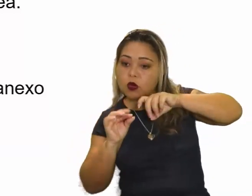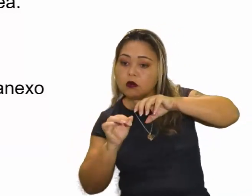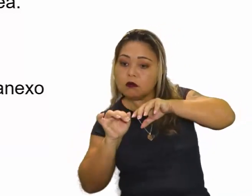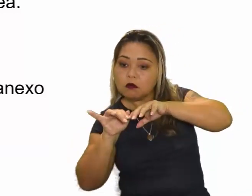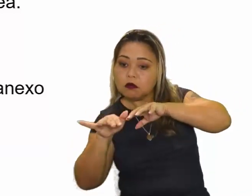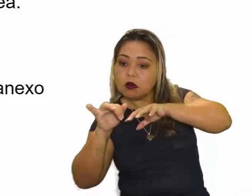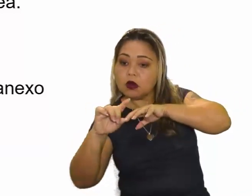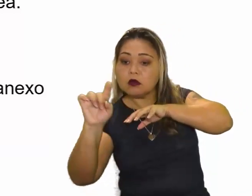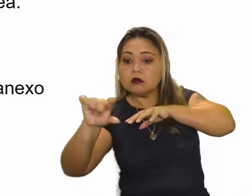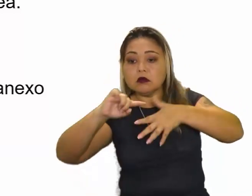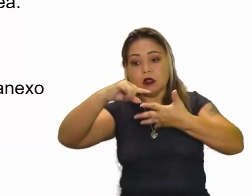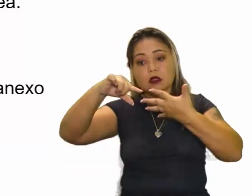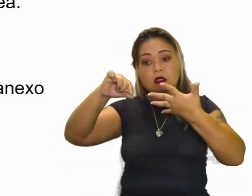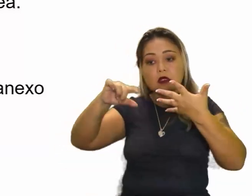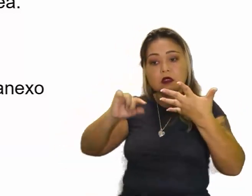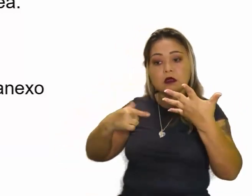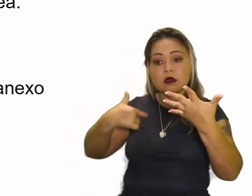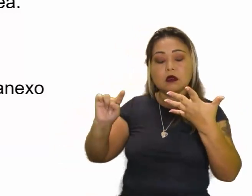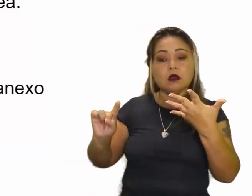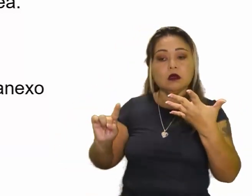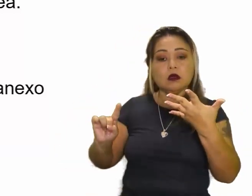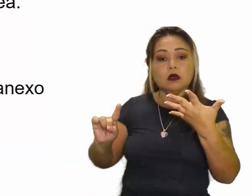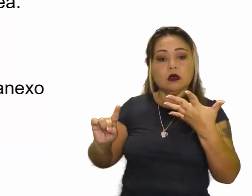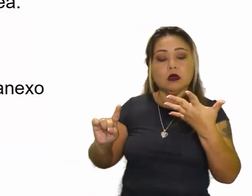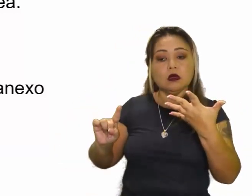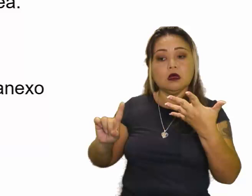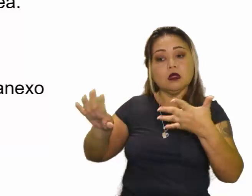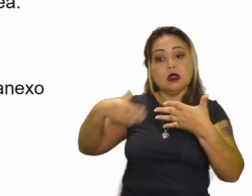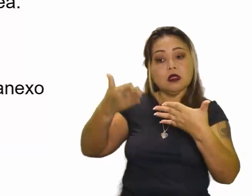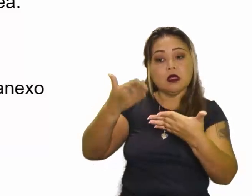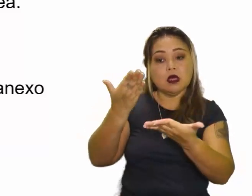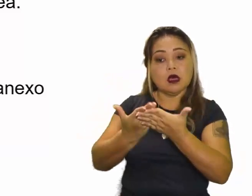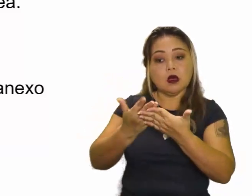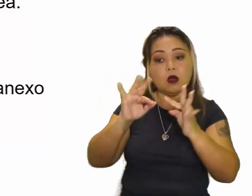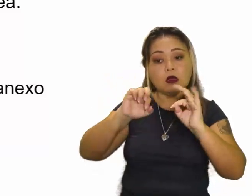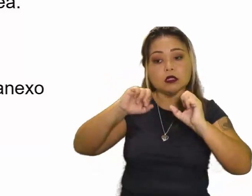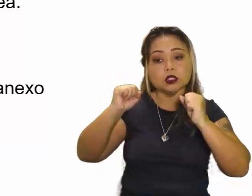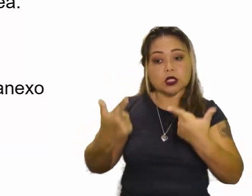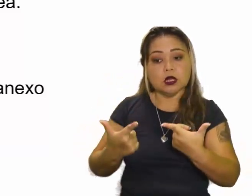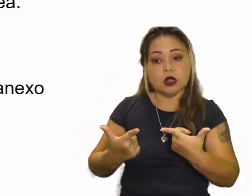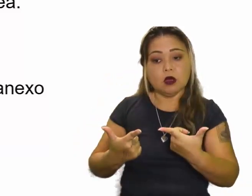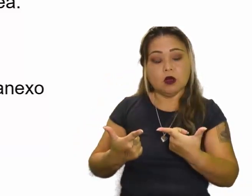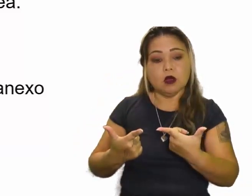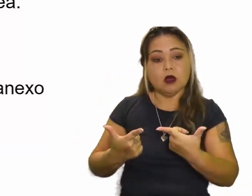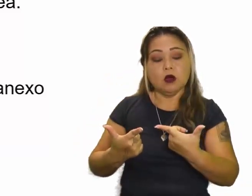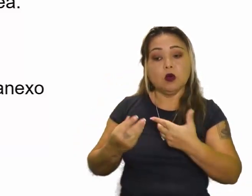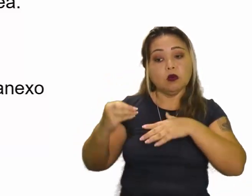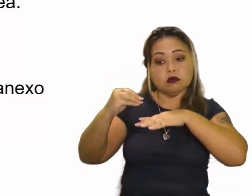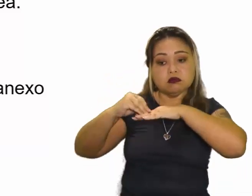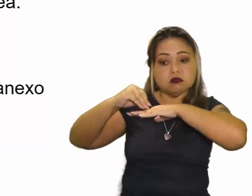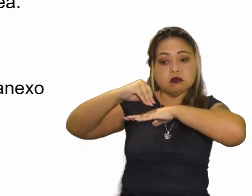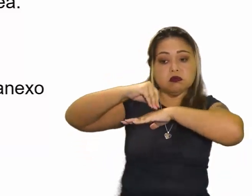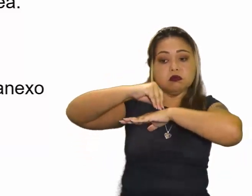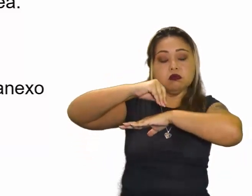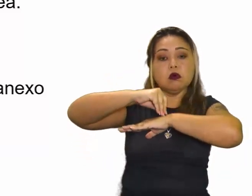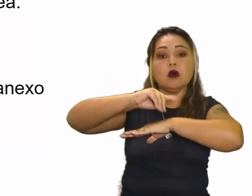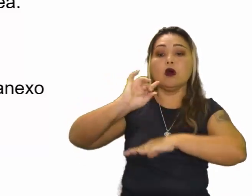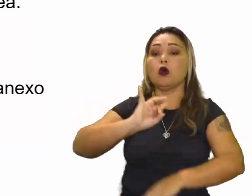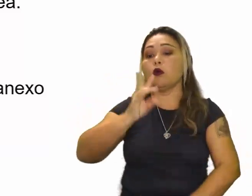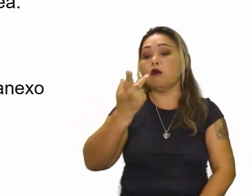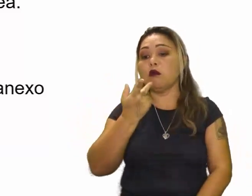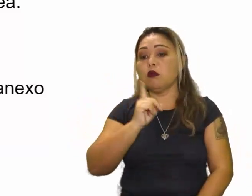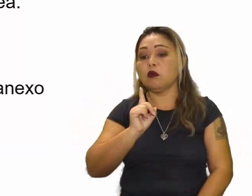alternativas apresentadas, nessa aula geral sobre ranicultura, nós